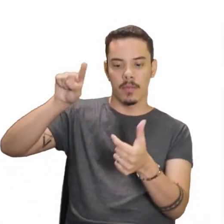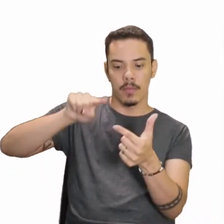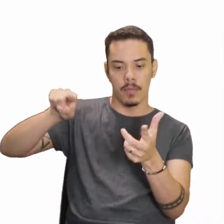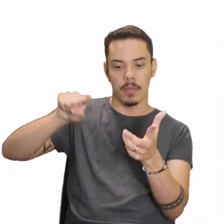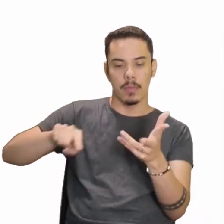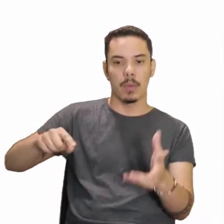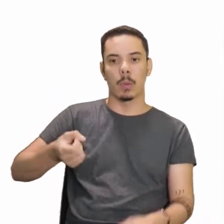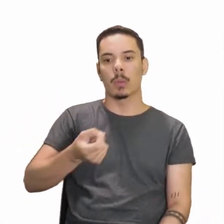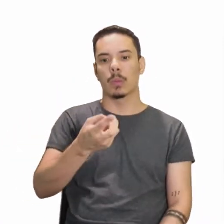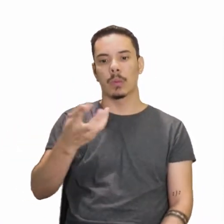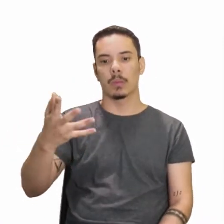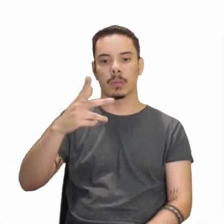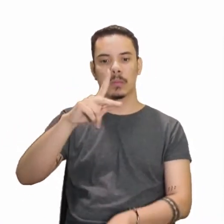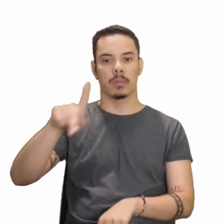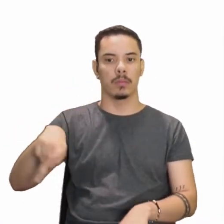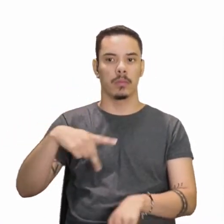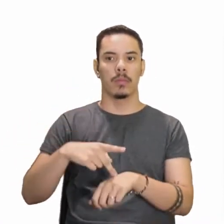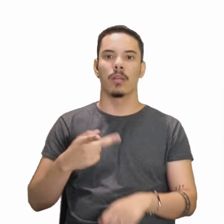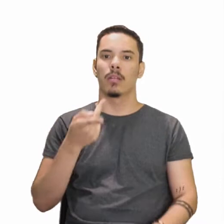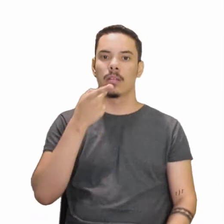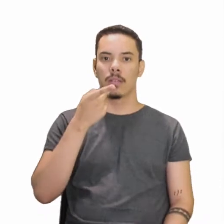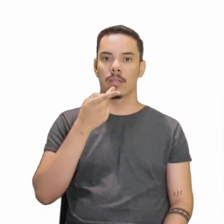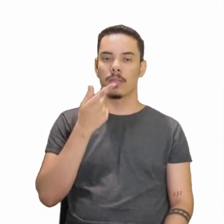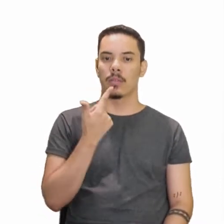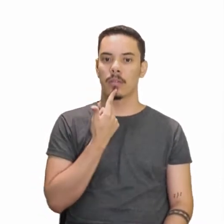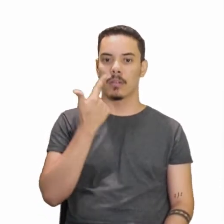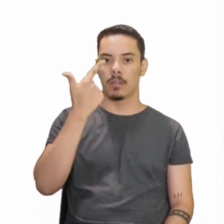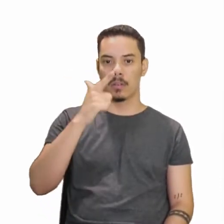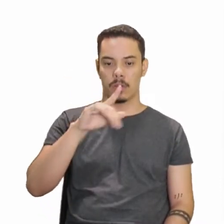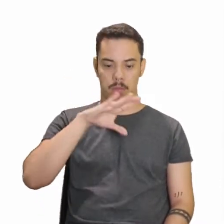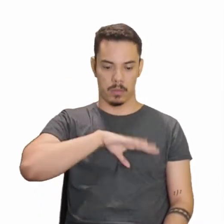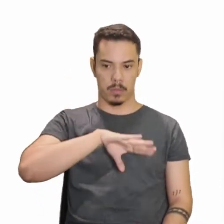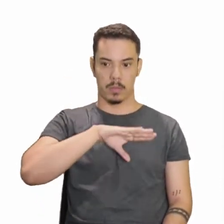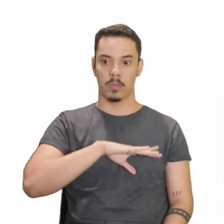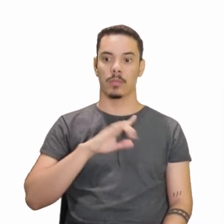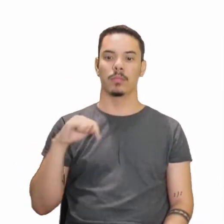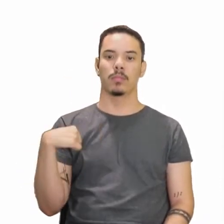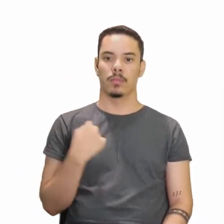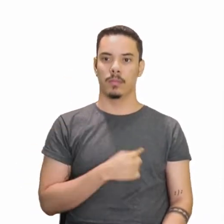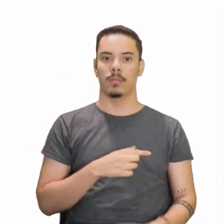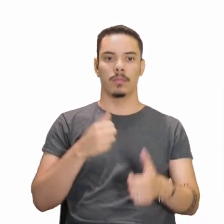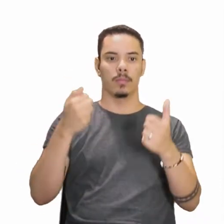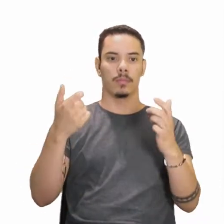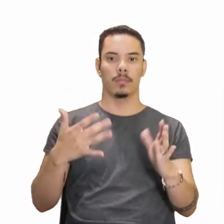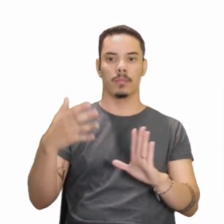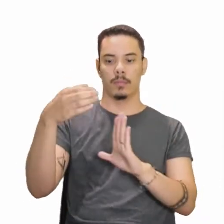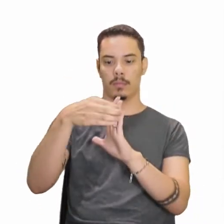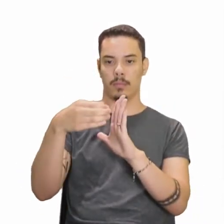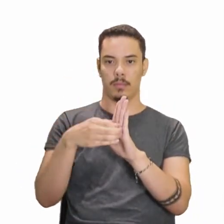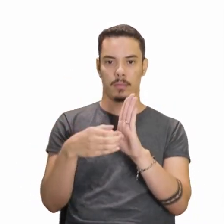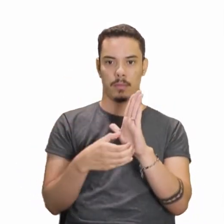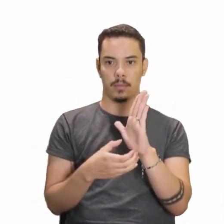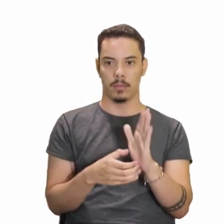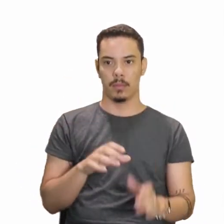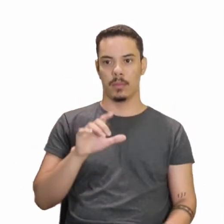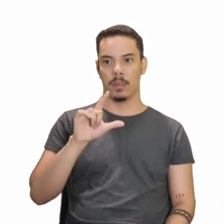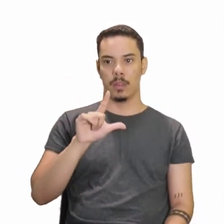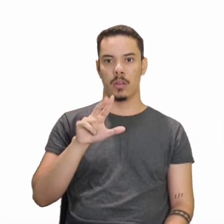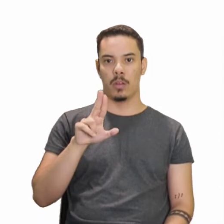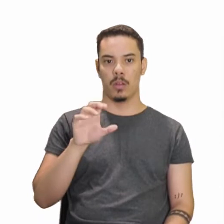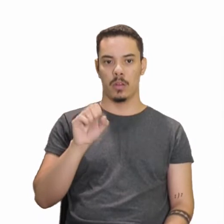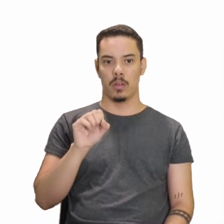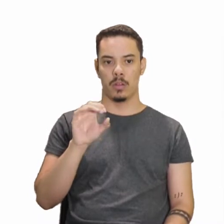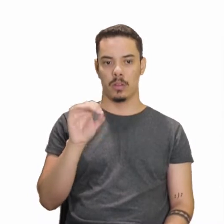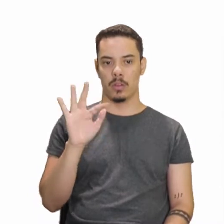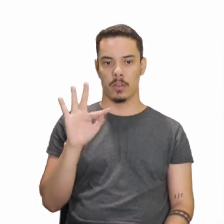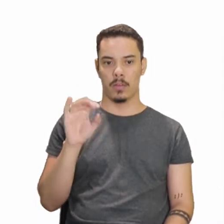países falantes da língua portuguesa, os quais a gente classifica como países lusófonos, tá?